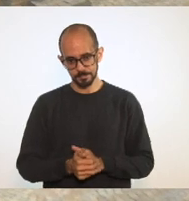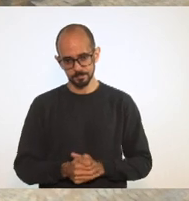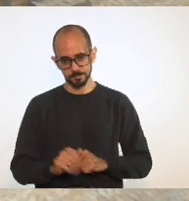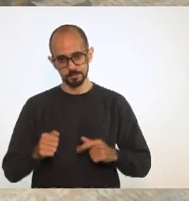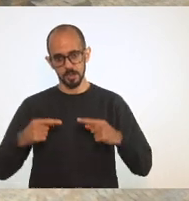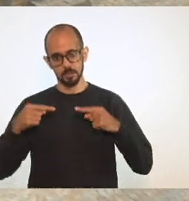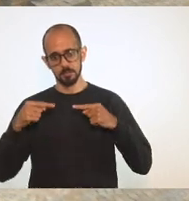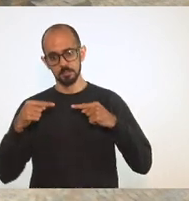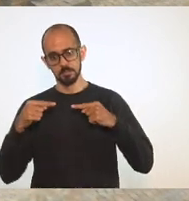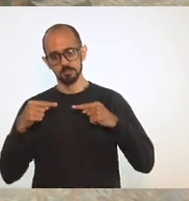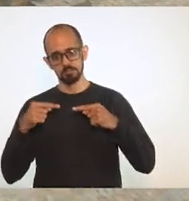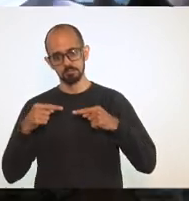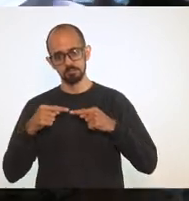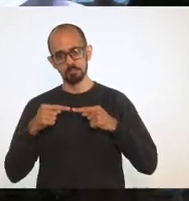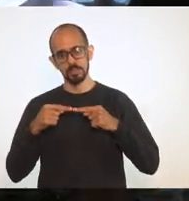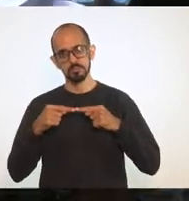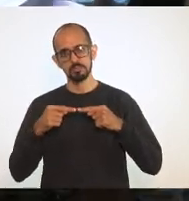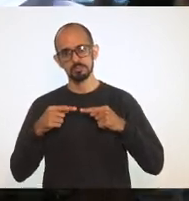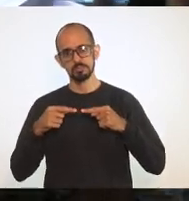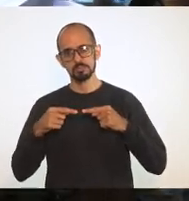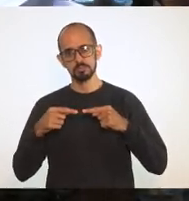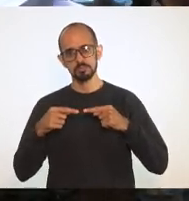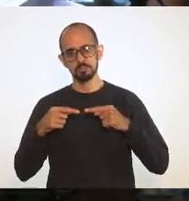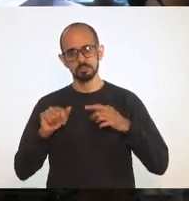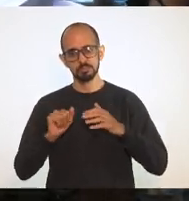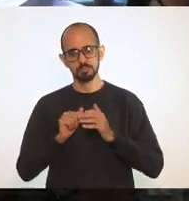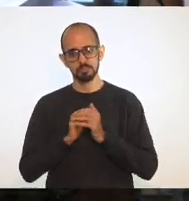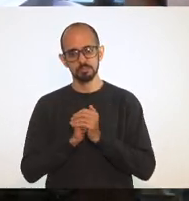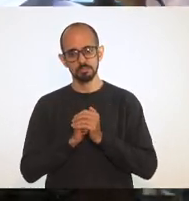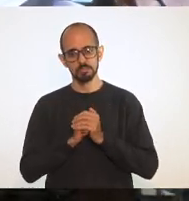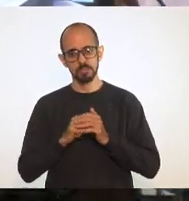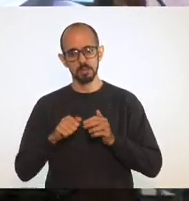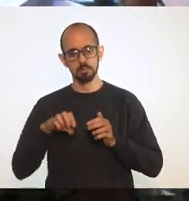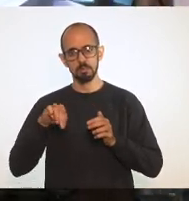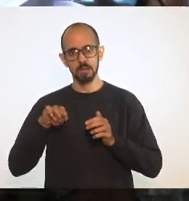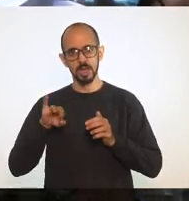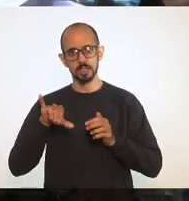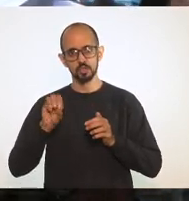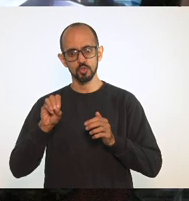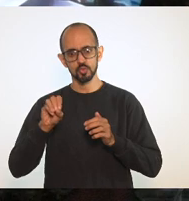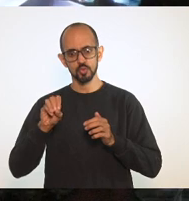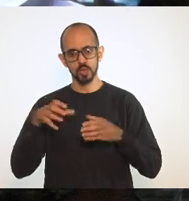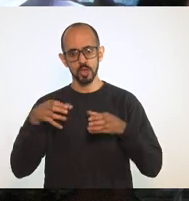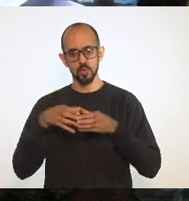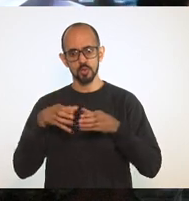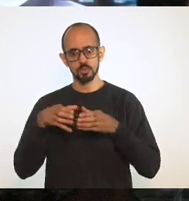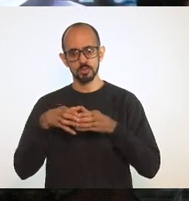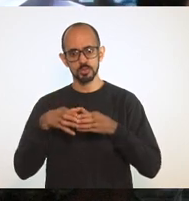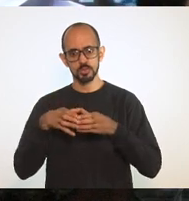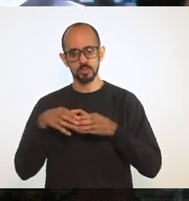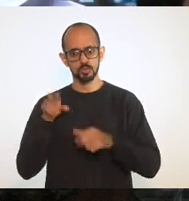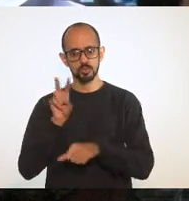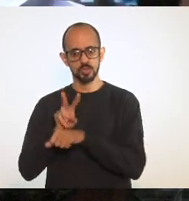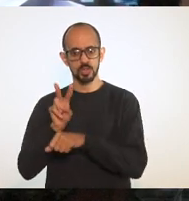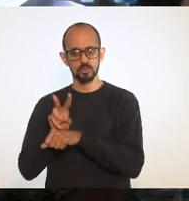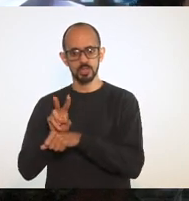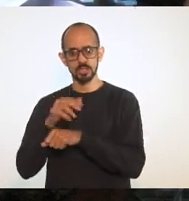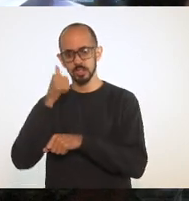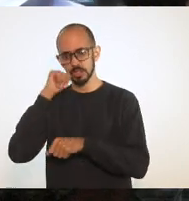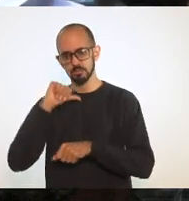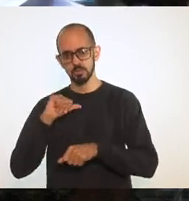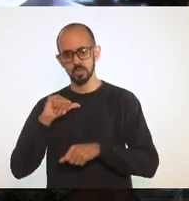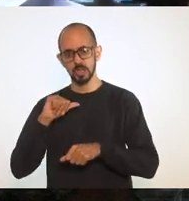Parecer pela constitucionalidade, presidente. Da Comissão de Direito... Vem, Márcio, por favor. Da Comissão de Defesa do Direito das